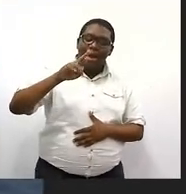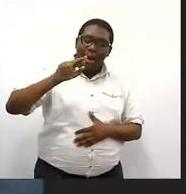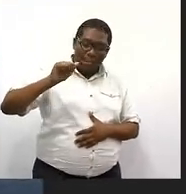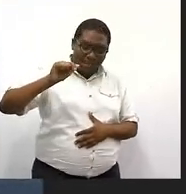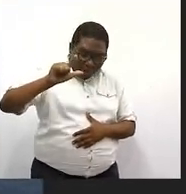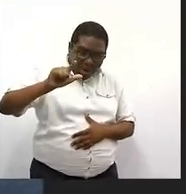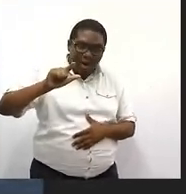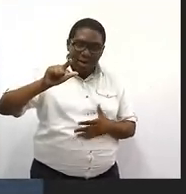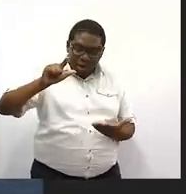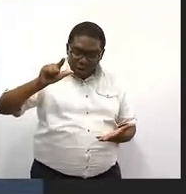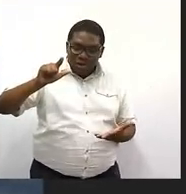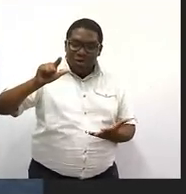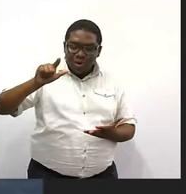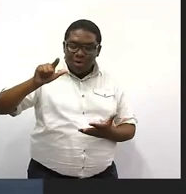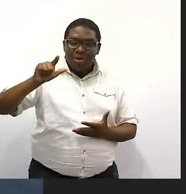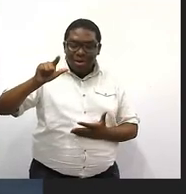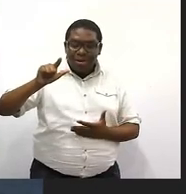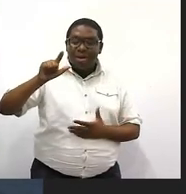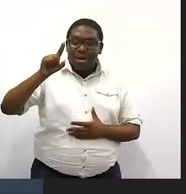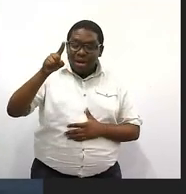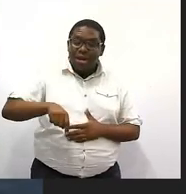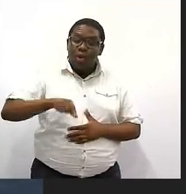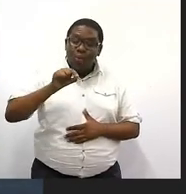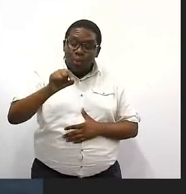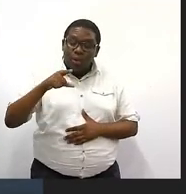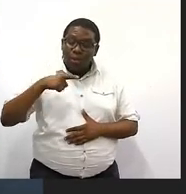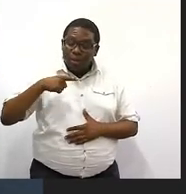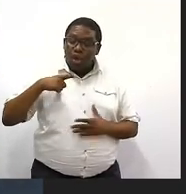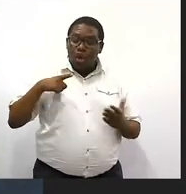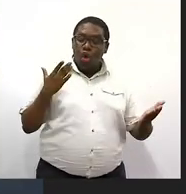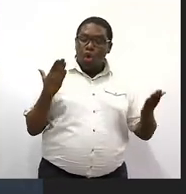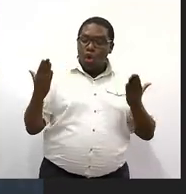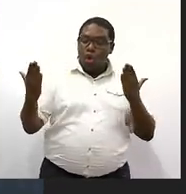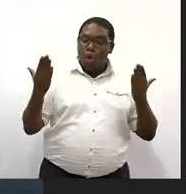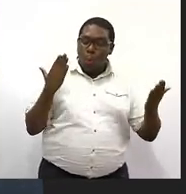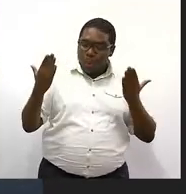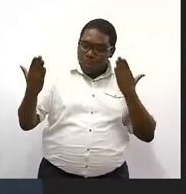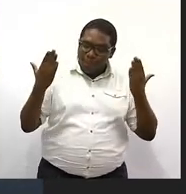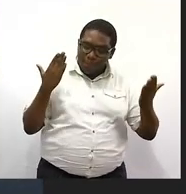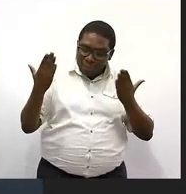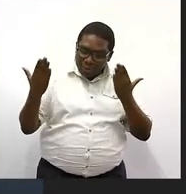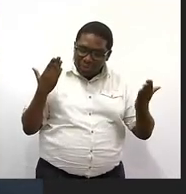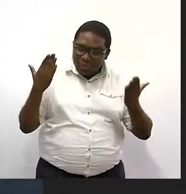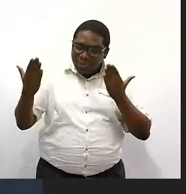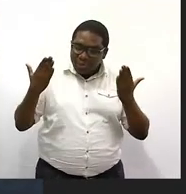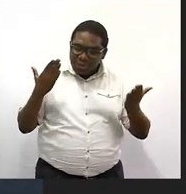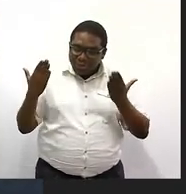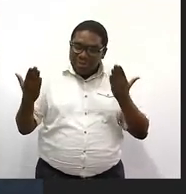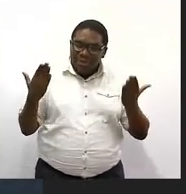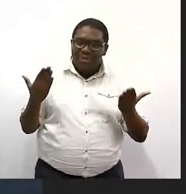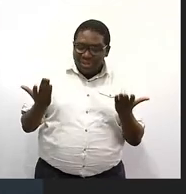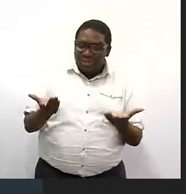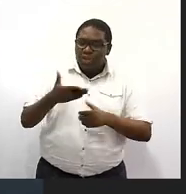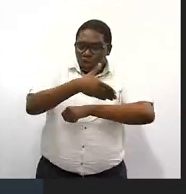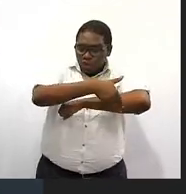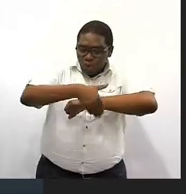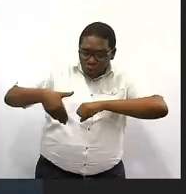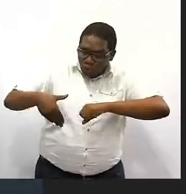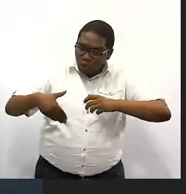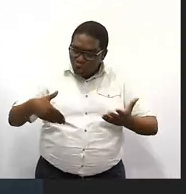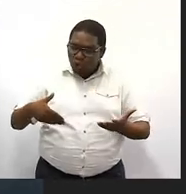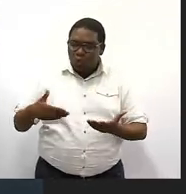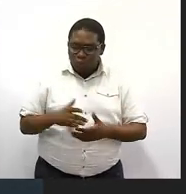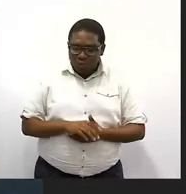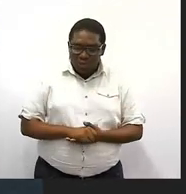Neto, né, ele faz uma comparação, né? O cão sem plumas seria como um cão feio, um cão sem